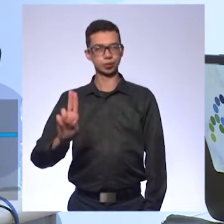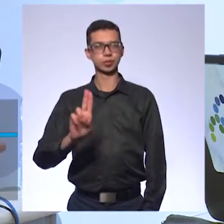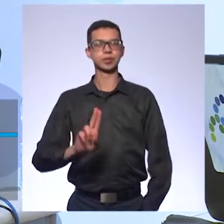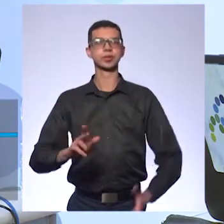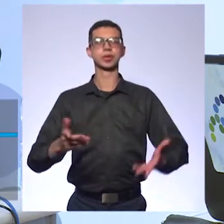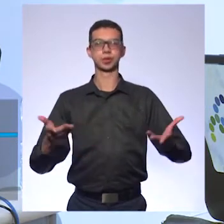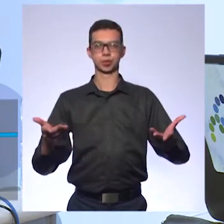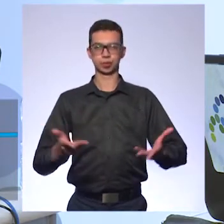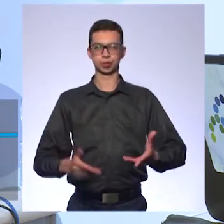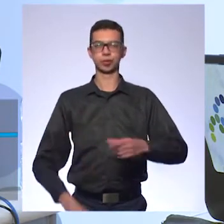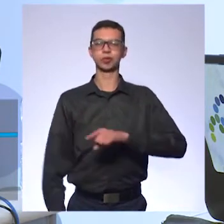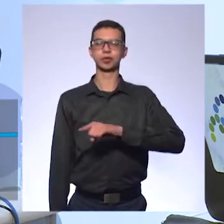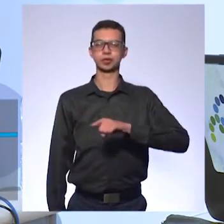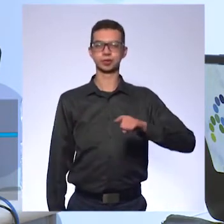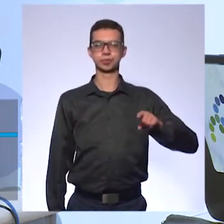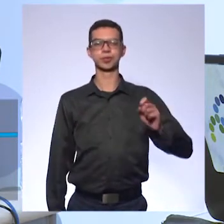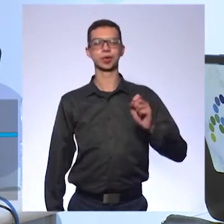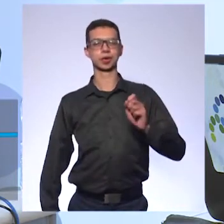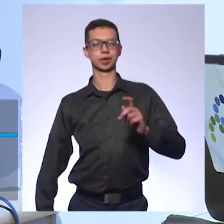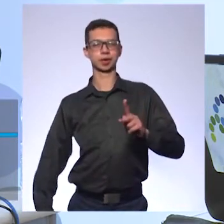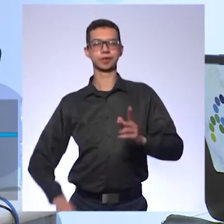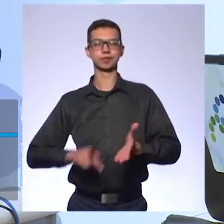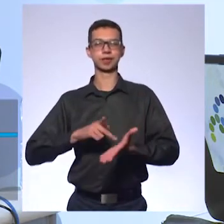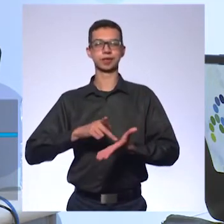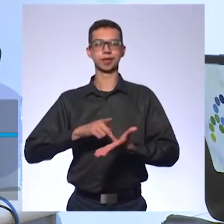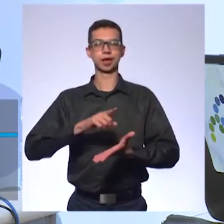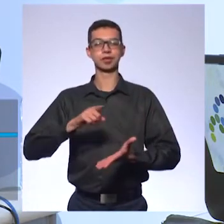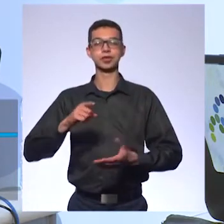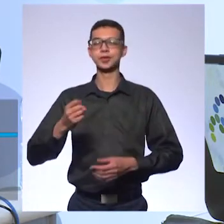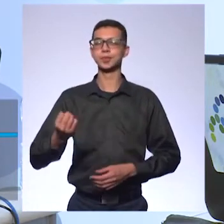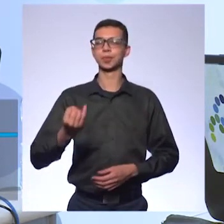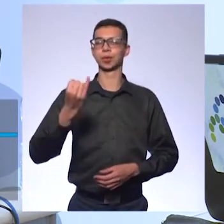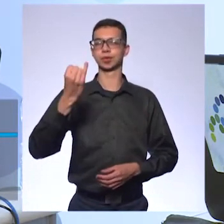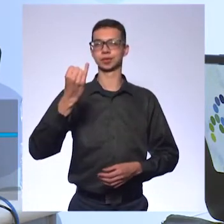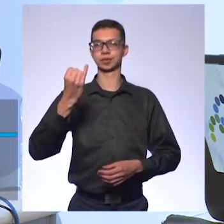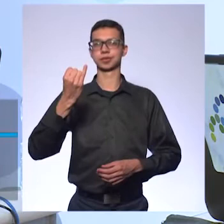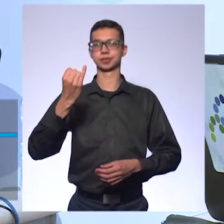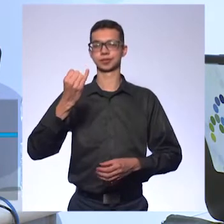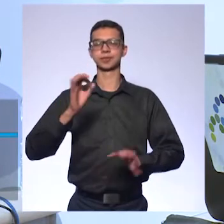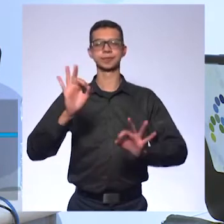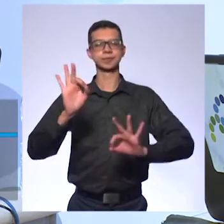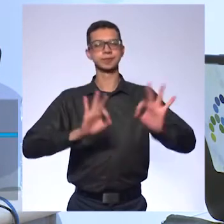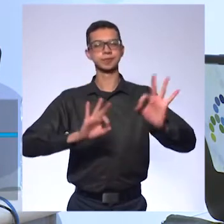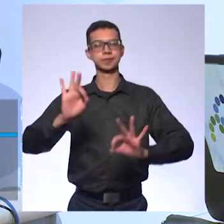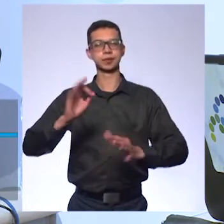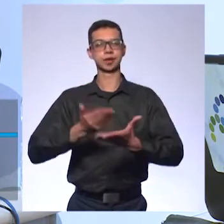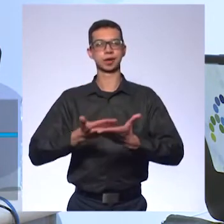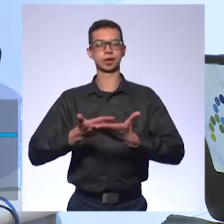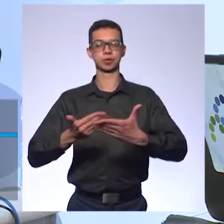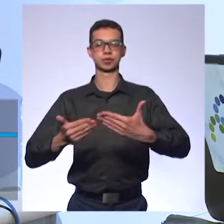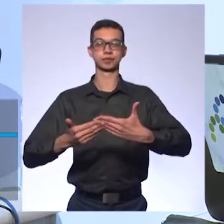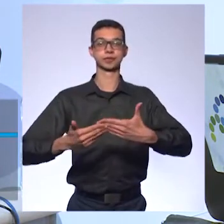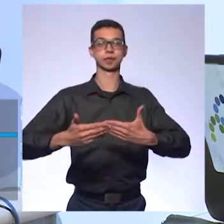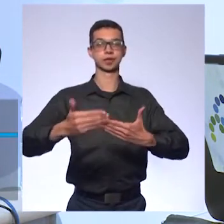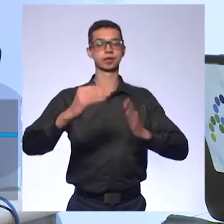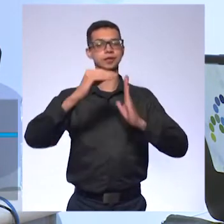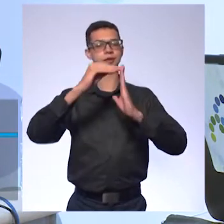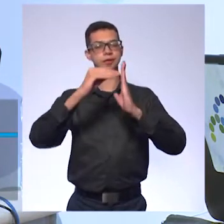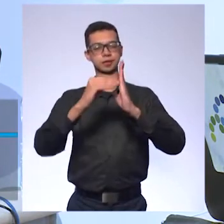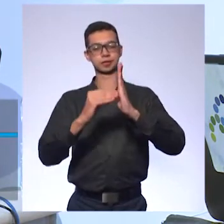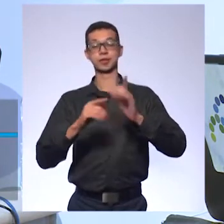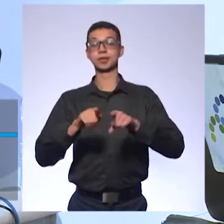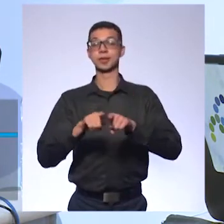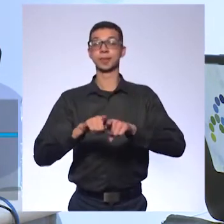as questões, sejam realmente bem importantes aí para o seu planejamento das aulas, juntamente com o material